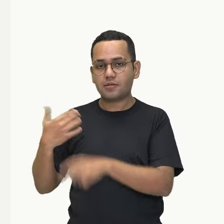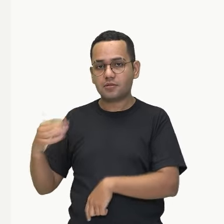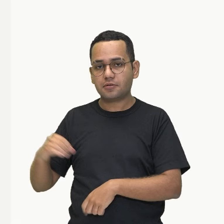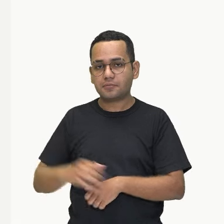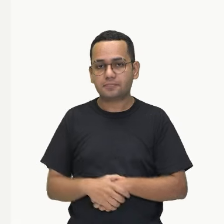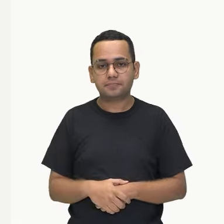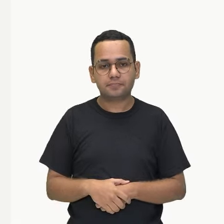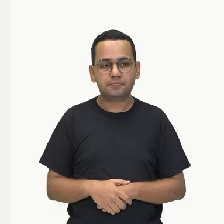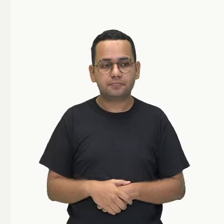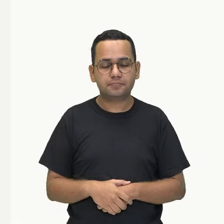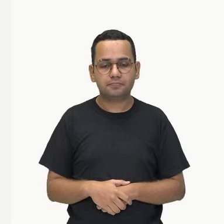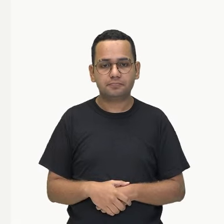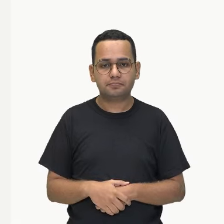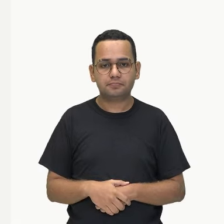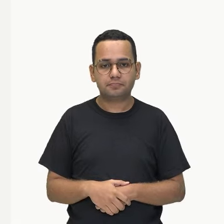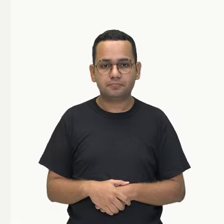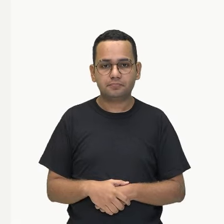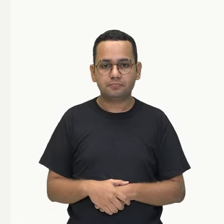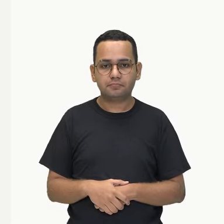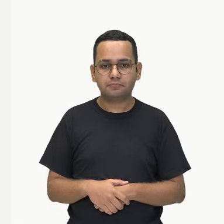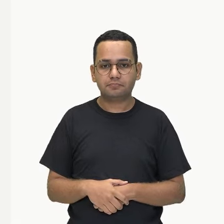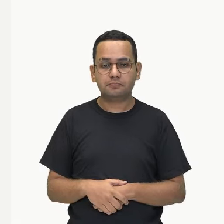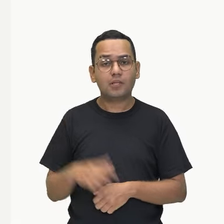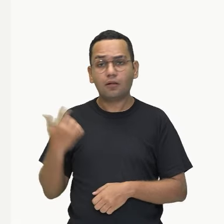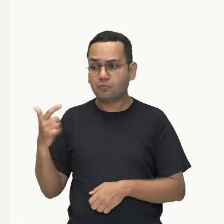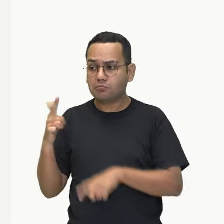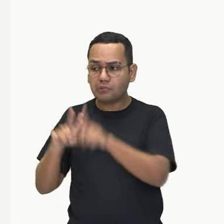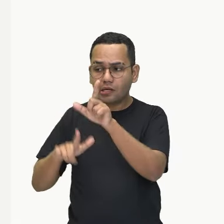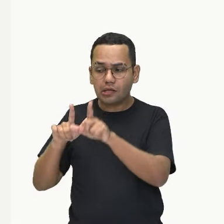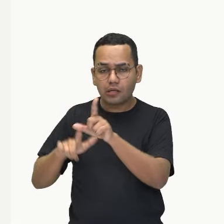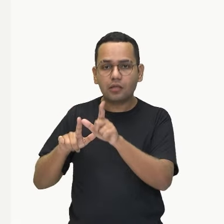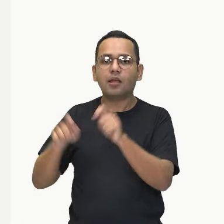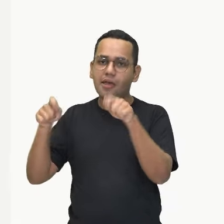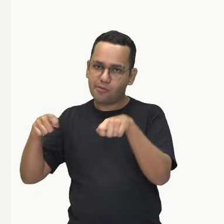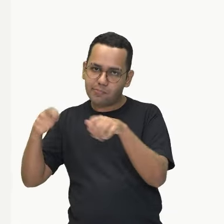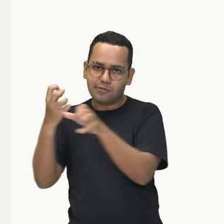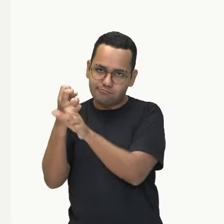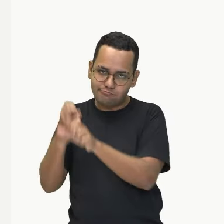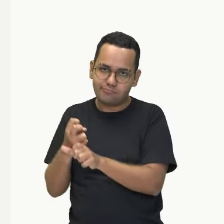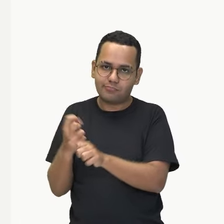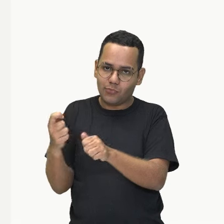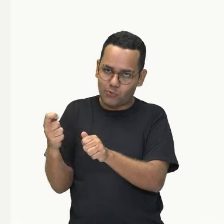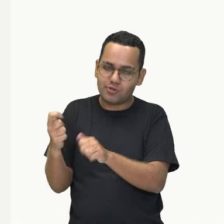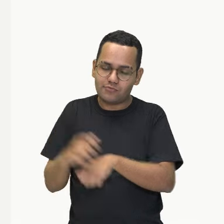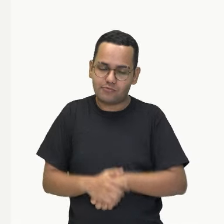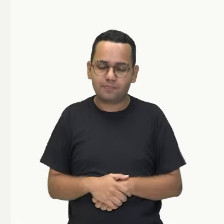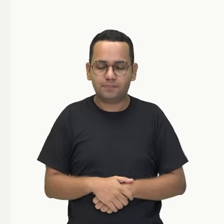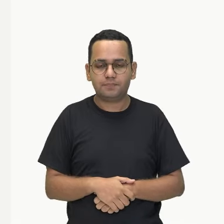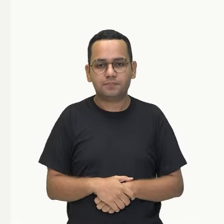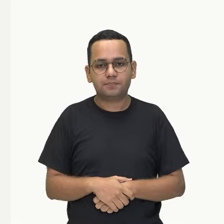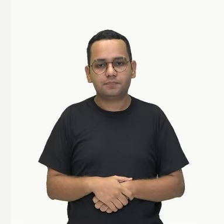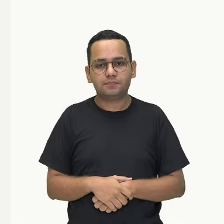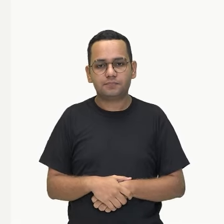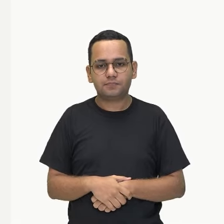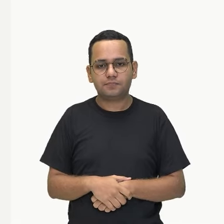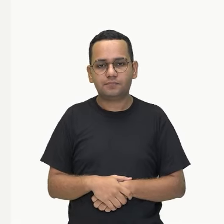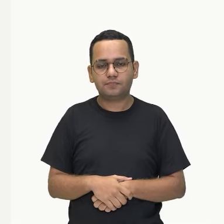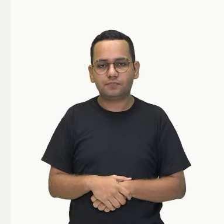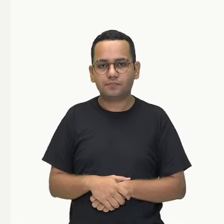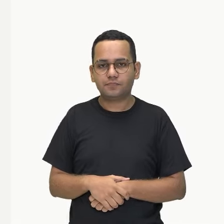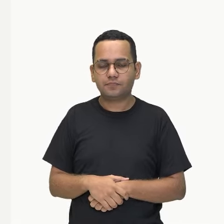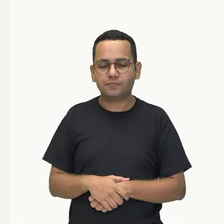10. Os dois não possuem variáveis, então mais 5 e mais